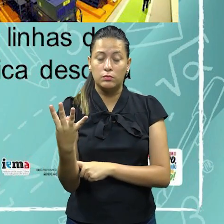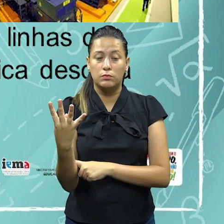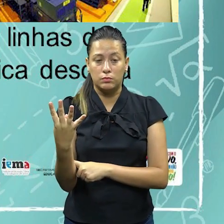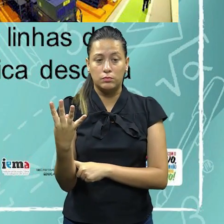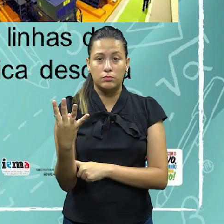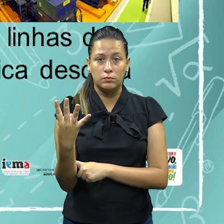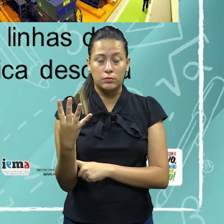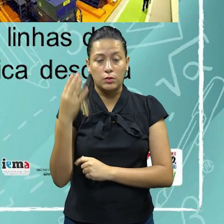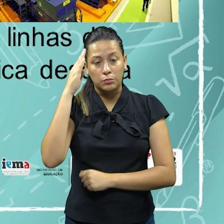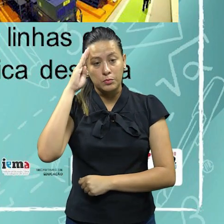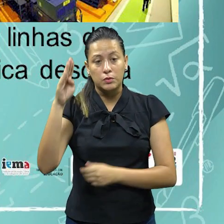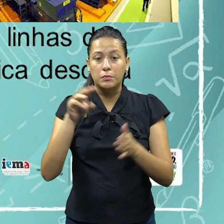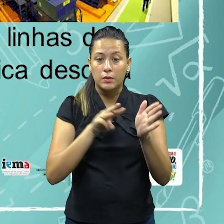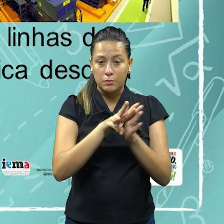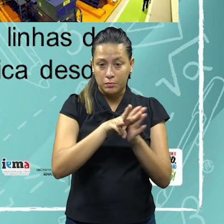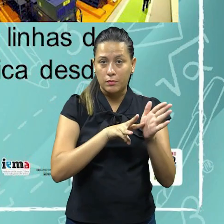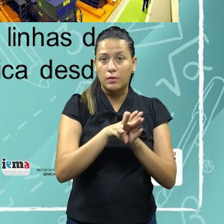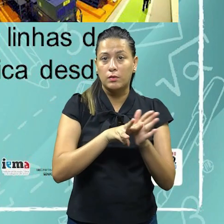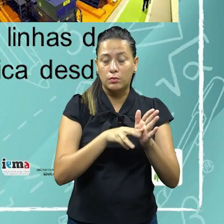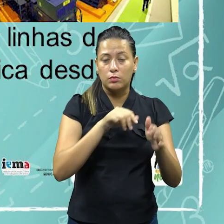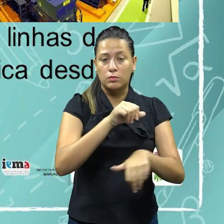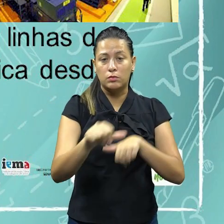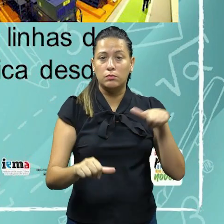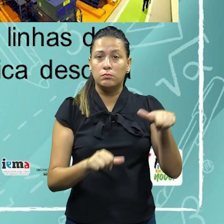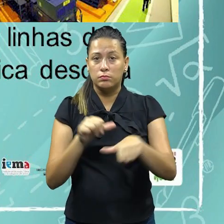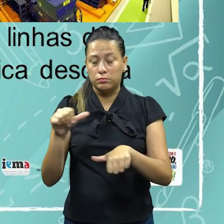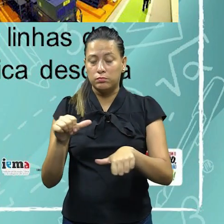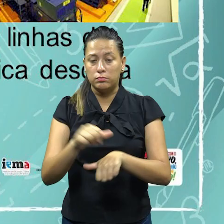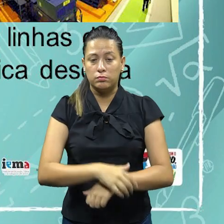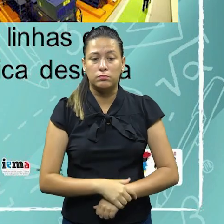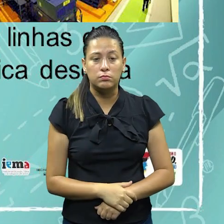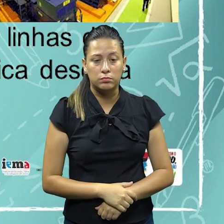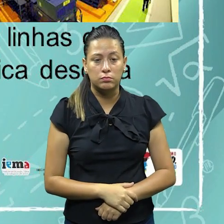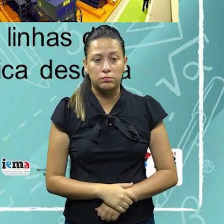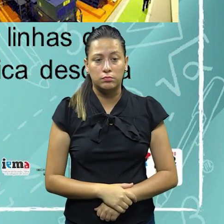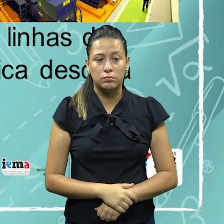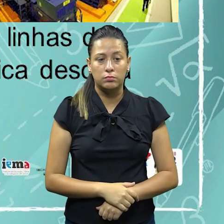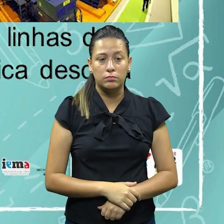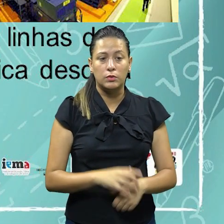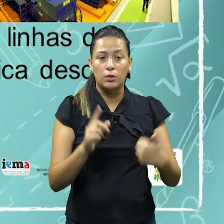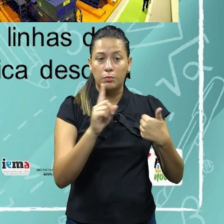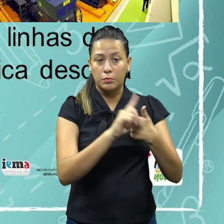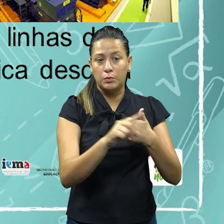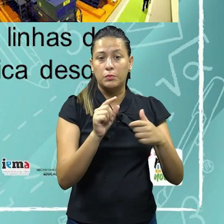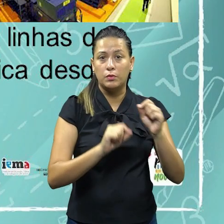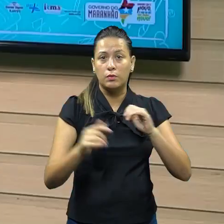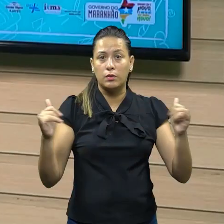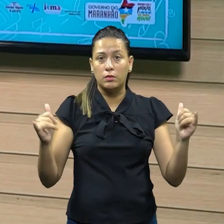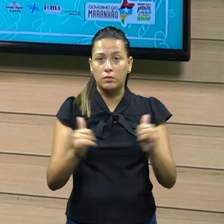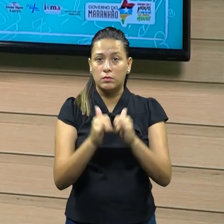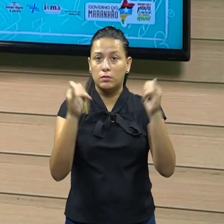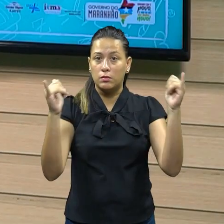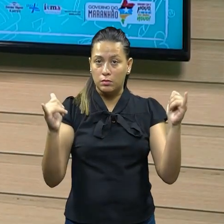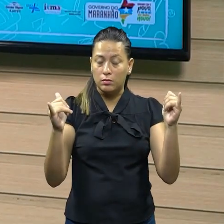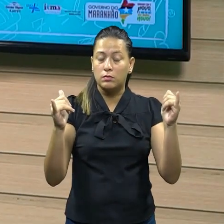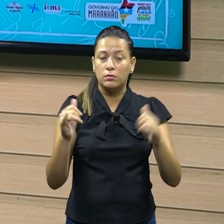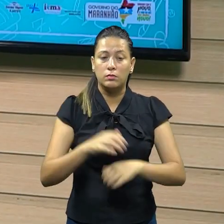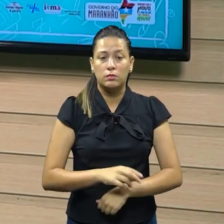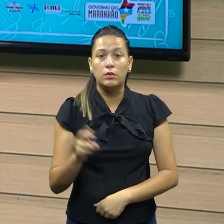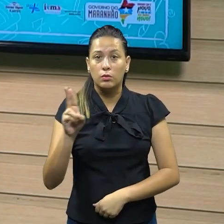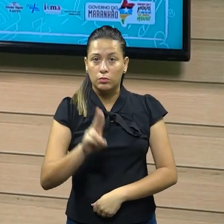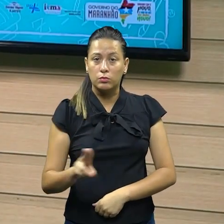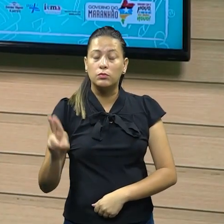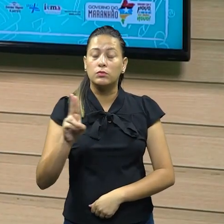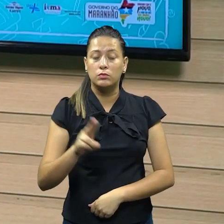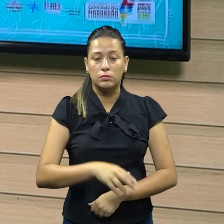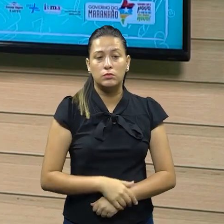principais métodos dessa conversão. Como já falei, o primeiro, as hidrelétricas, que usam energia